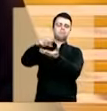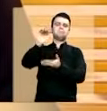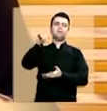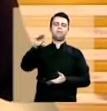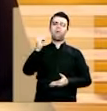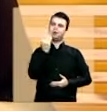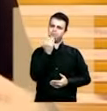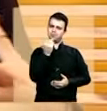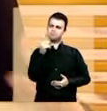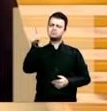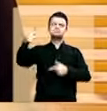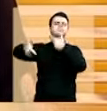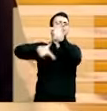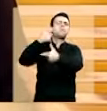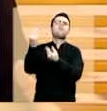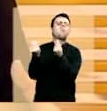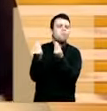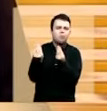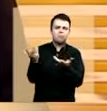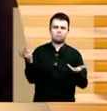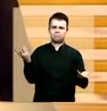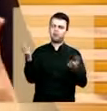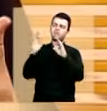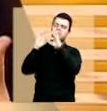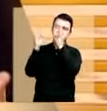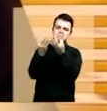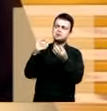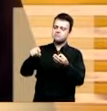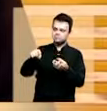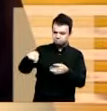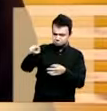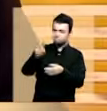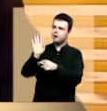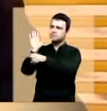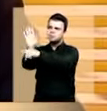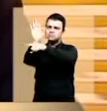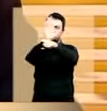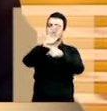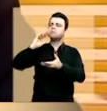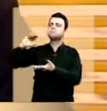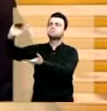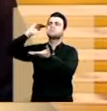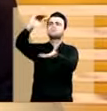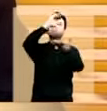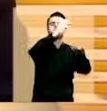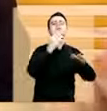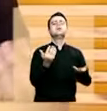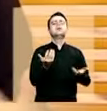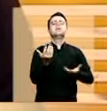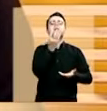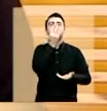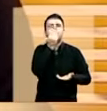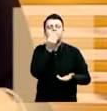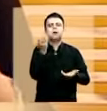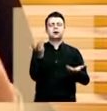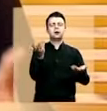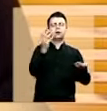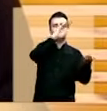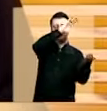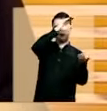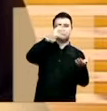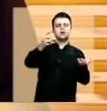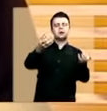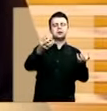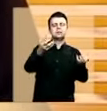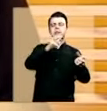um pouco para a gente como é que funciona esse trabalho, quantas famílias são atendidas, como é que é essa rede de captação e de